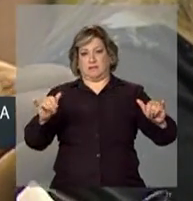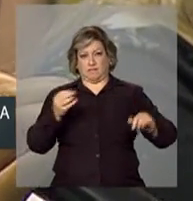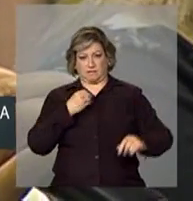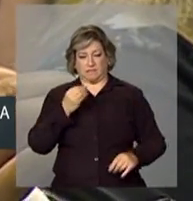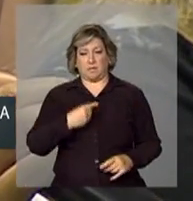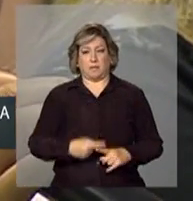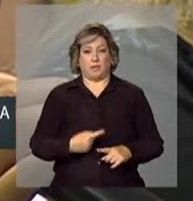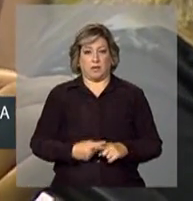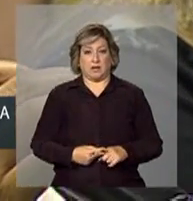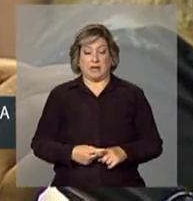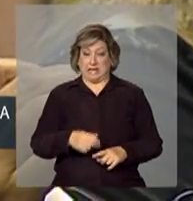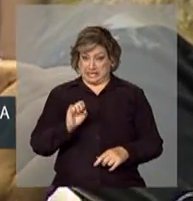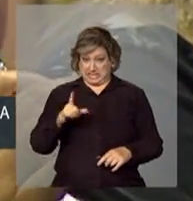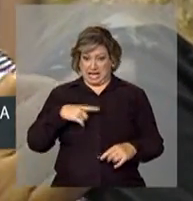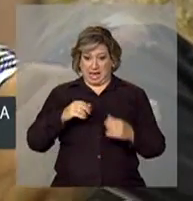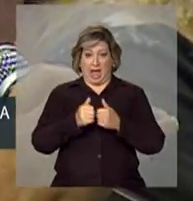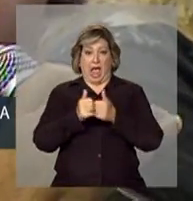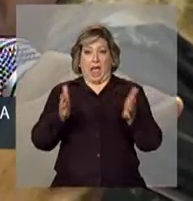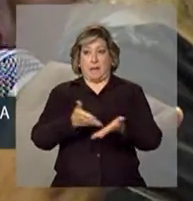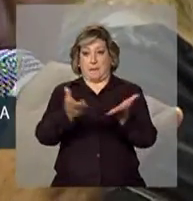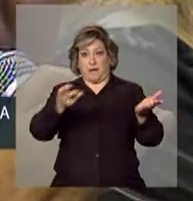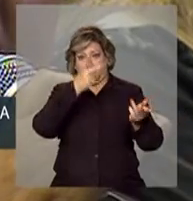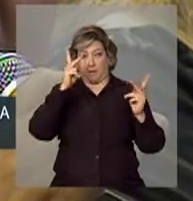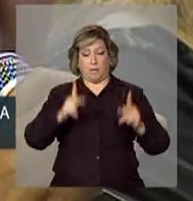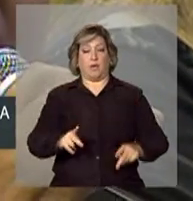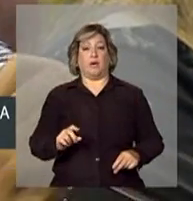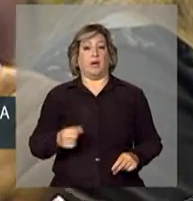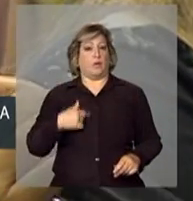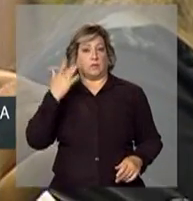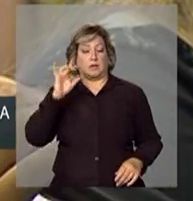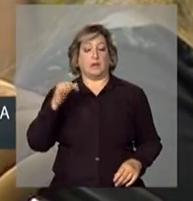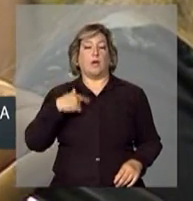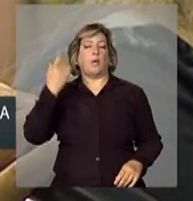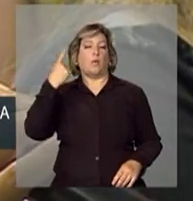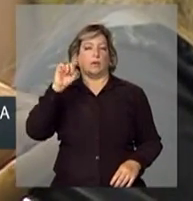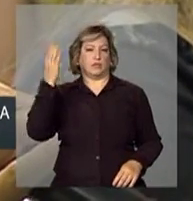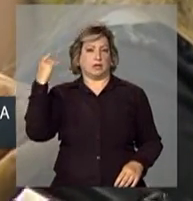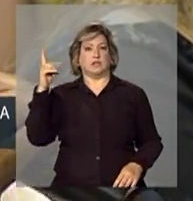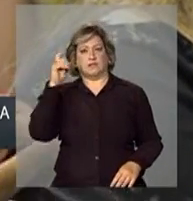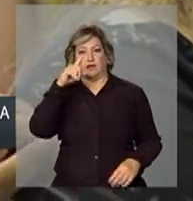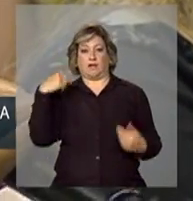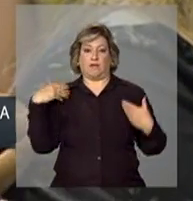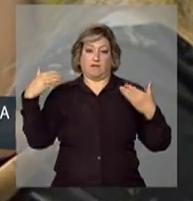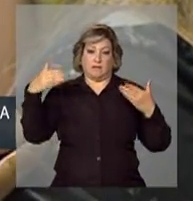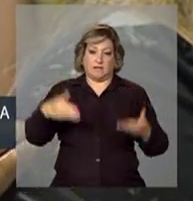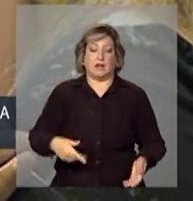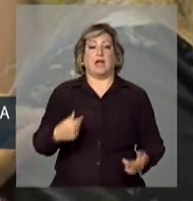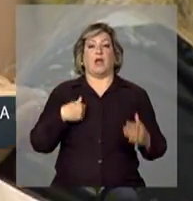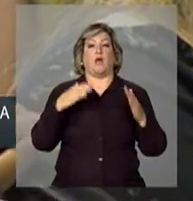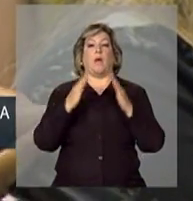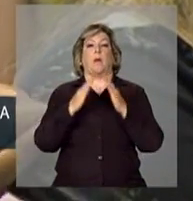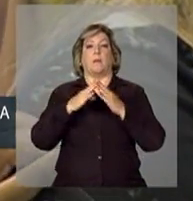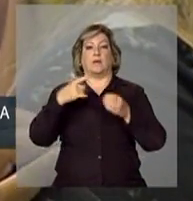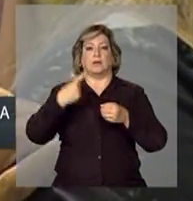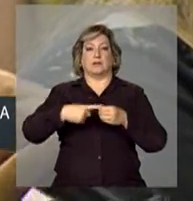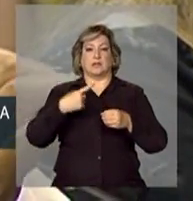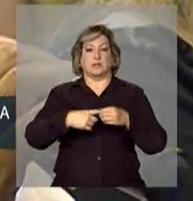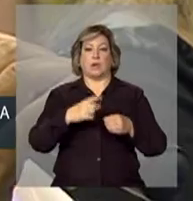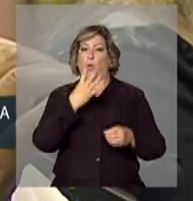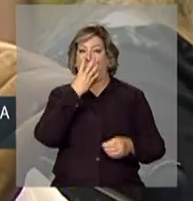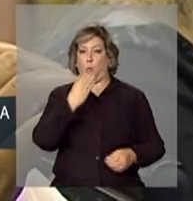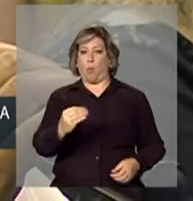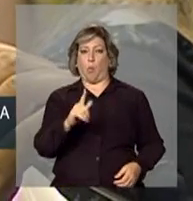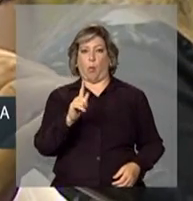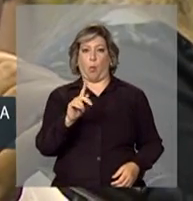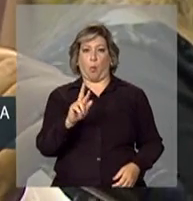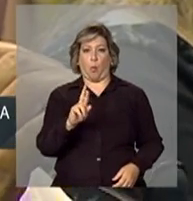Porque, já que é aberto ao público, eu não sabia. Um dia eu vim aqui, que é difícil para eu vir, Eu moro numa cidade satélite chamada Guará.